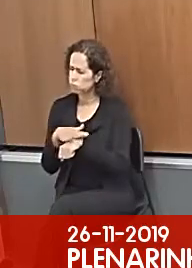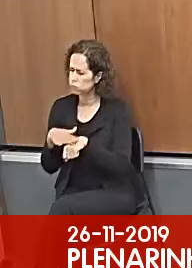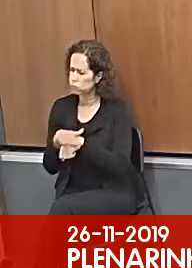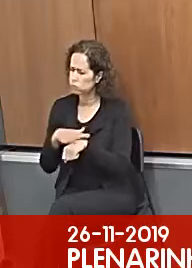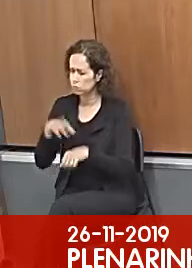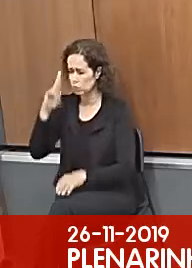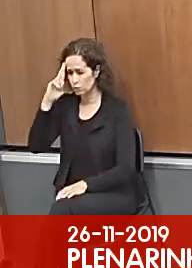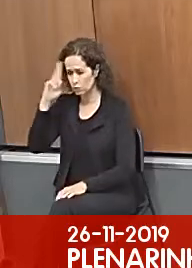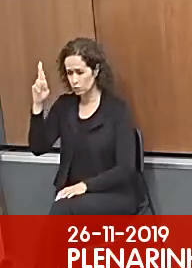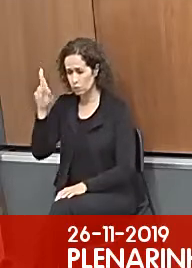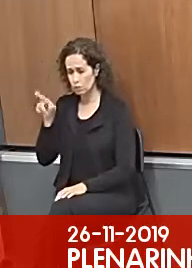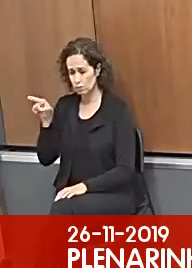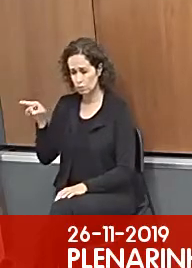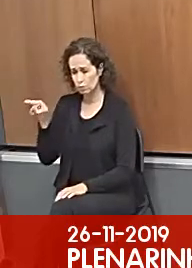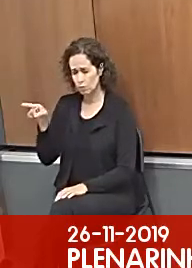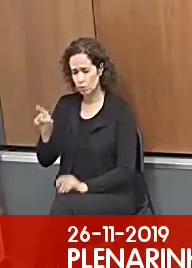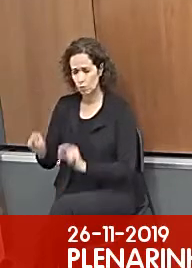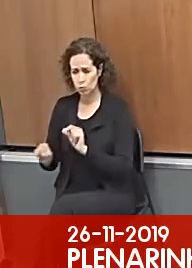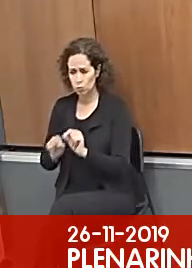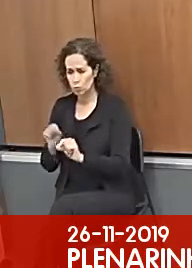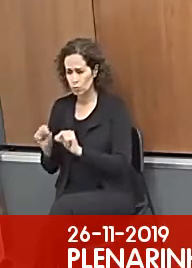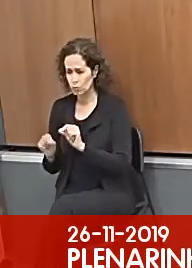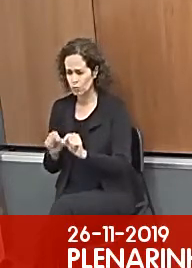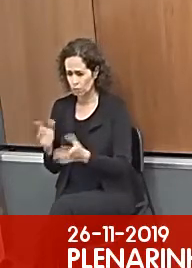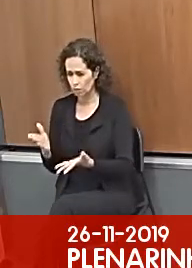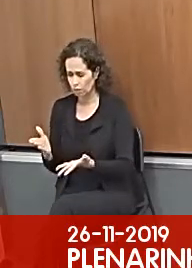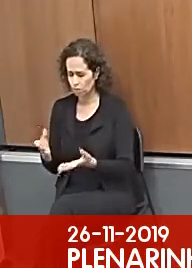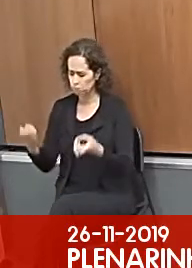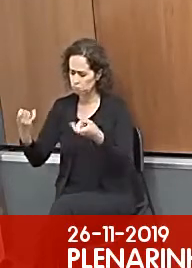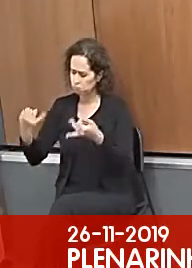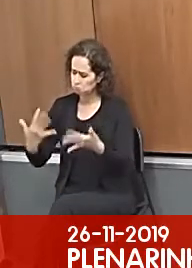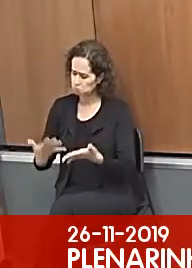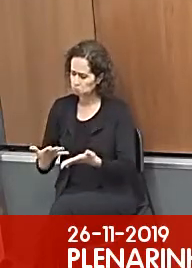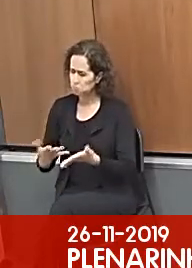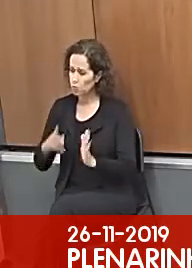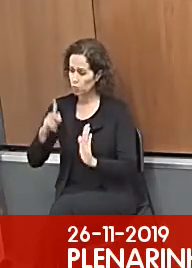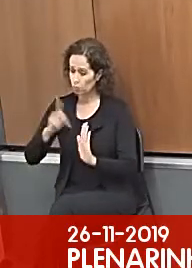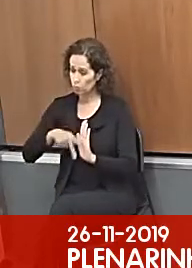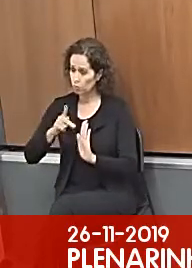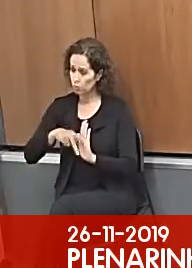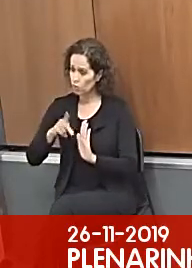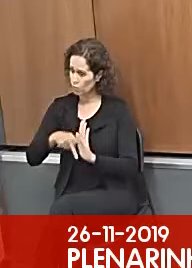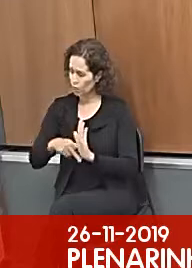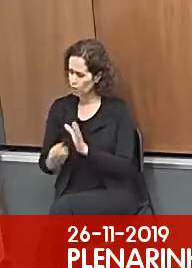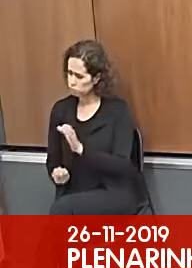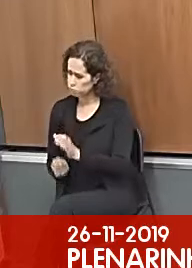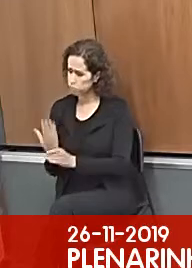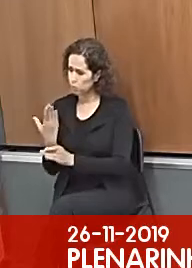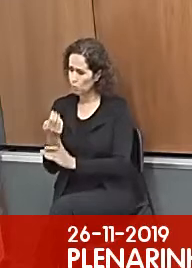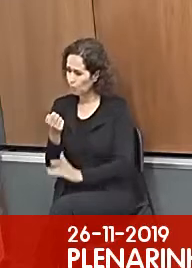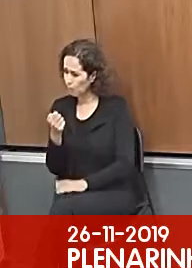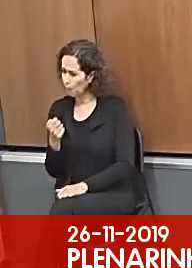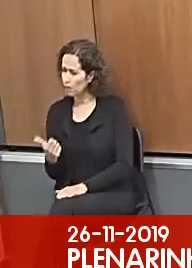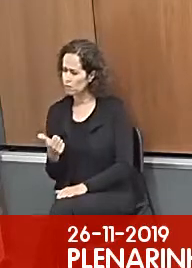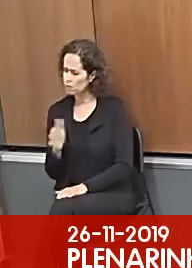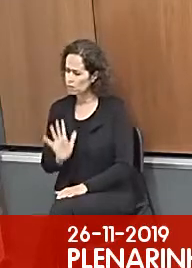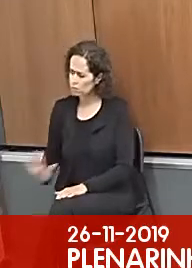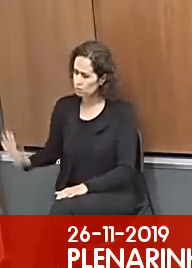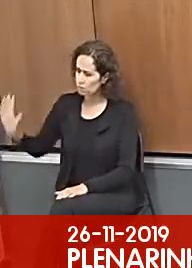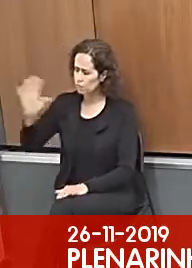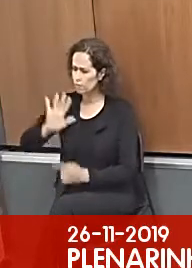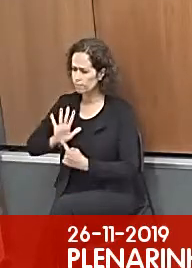diretor, ele disse que está sendo implantado um grande projeto para ser difundido a nível